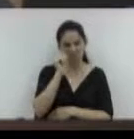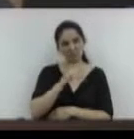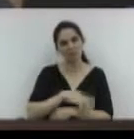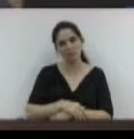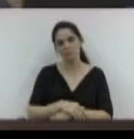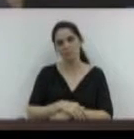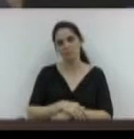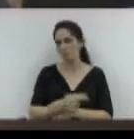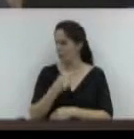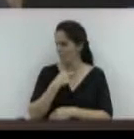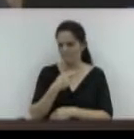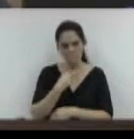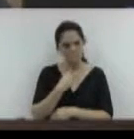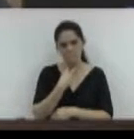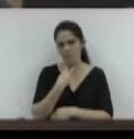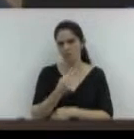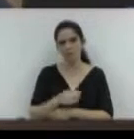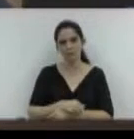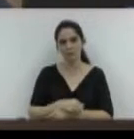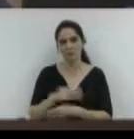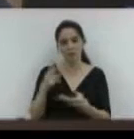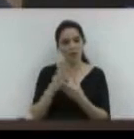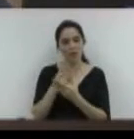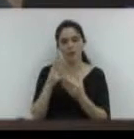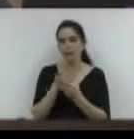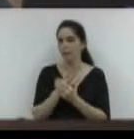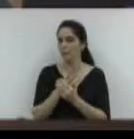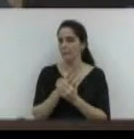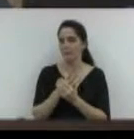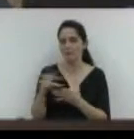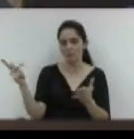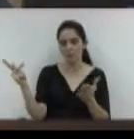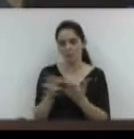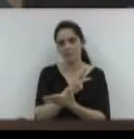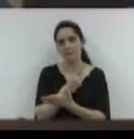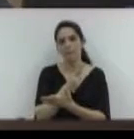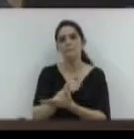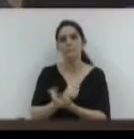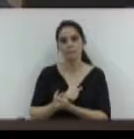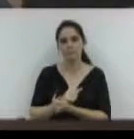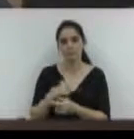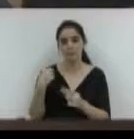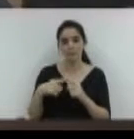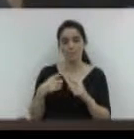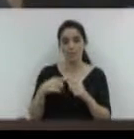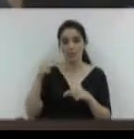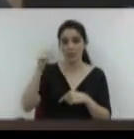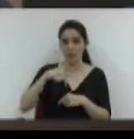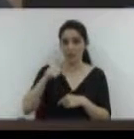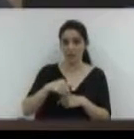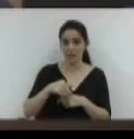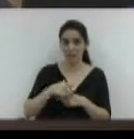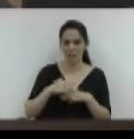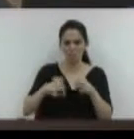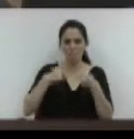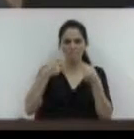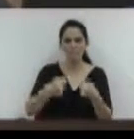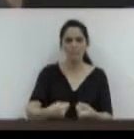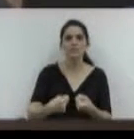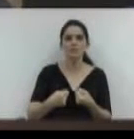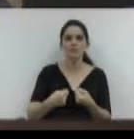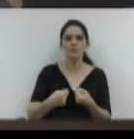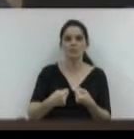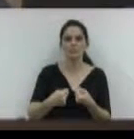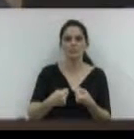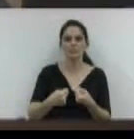Não pode fazer dessa forma numa Câmara Municipal, porque a gente é um poder lativo, a gente é